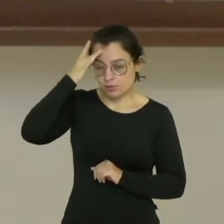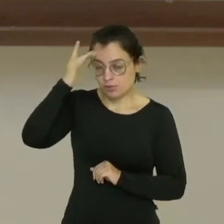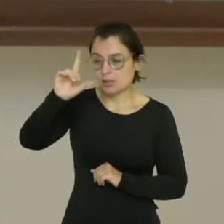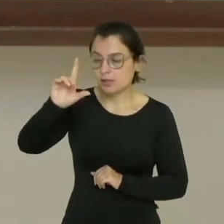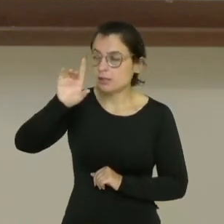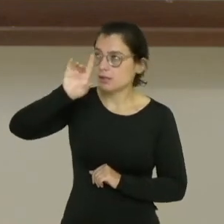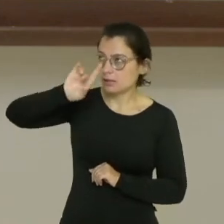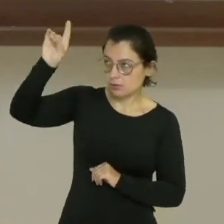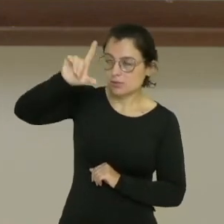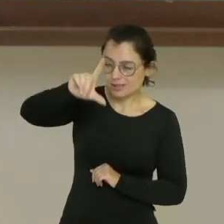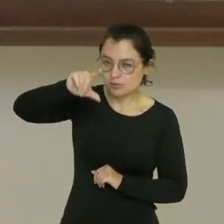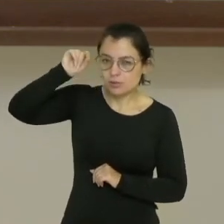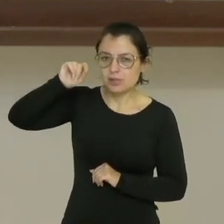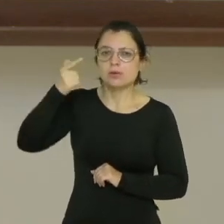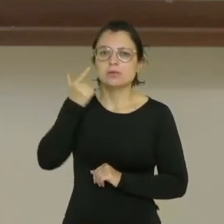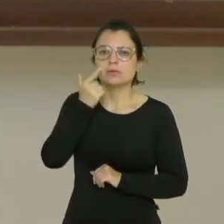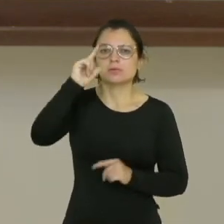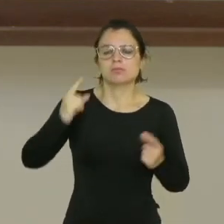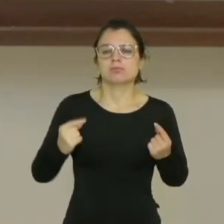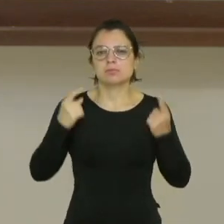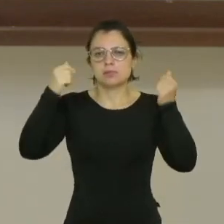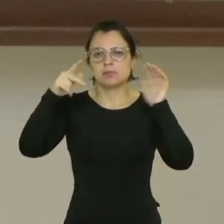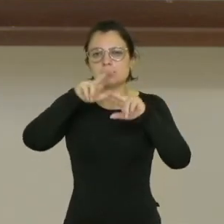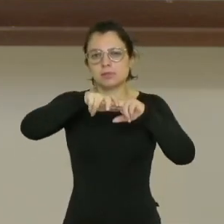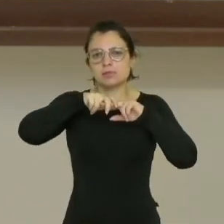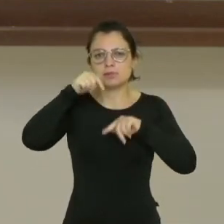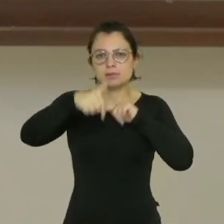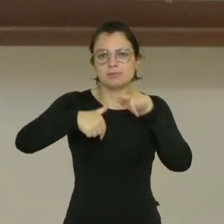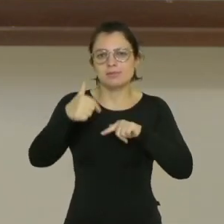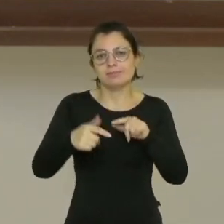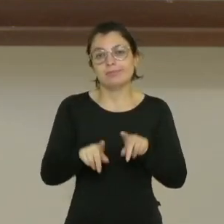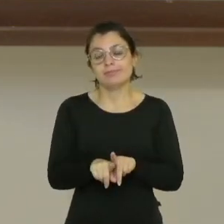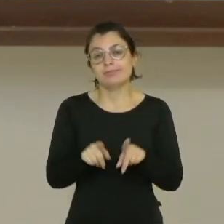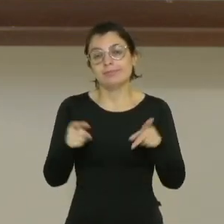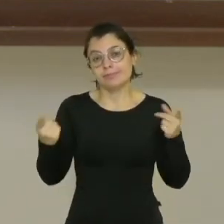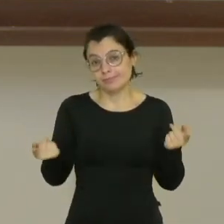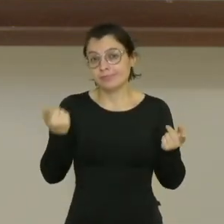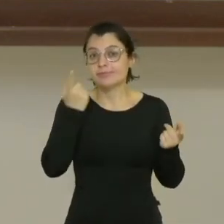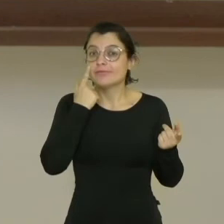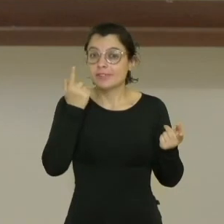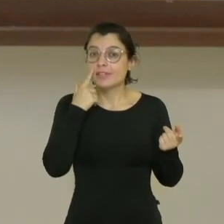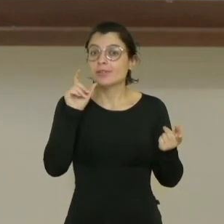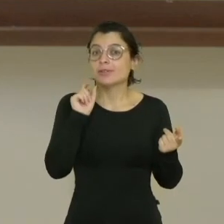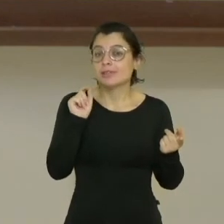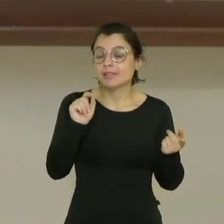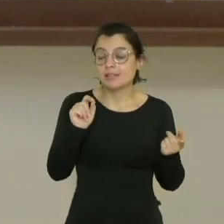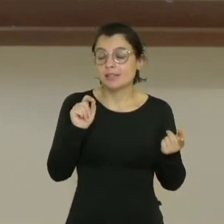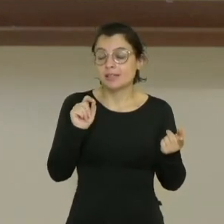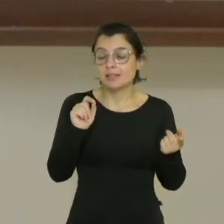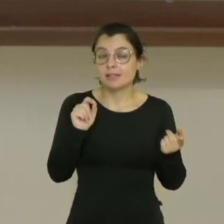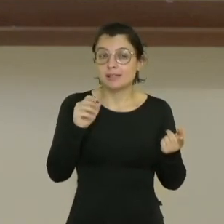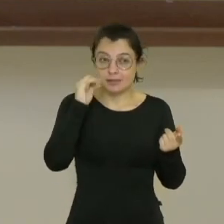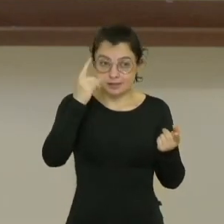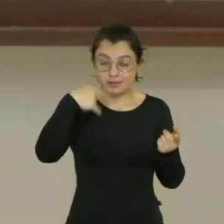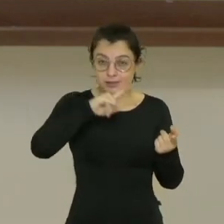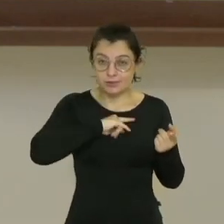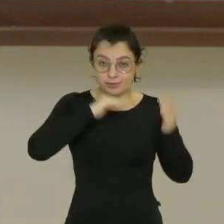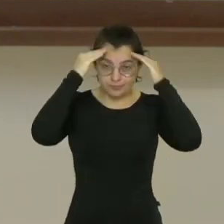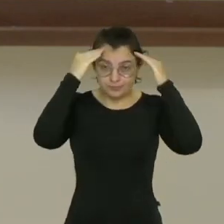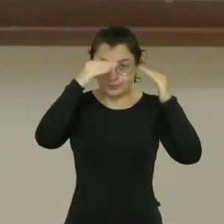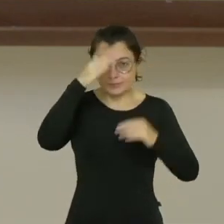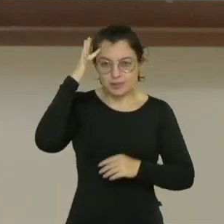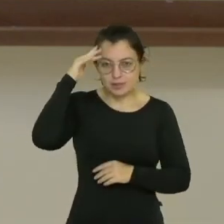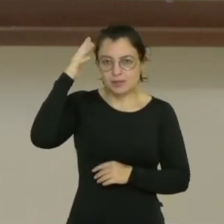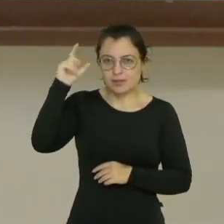prosperaria, conseguiria alcançar riqueza a partir do seu trabalho, né? Obviamente que muitas pessoas, então, de acordo com essa teoria, estariam excluídos